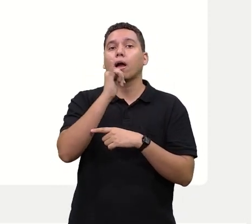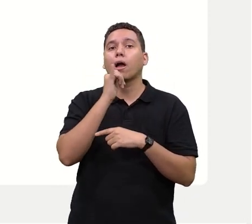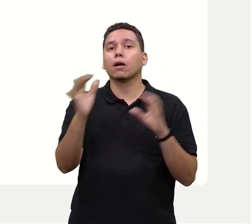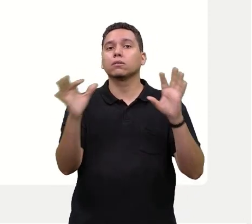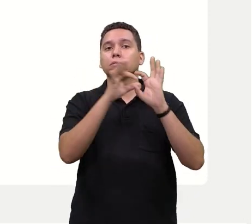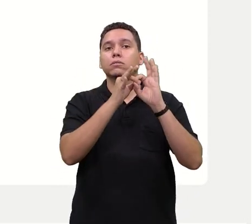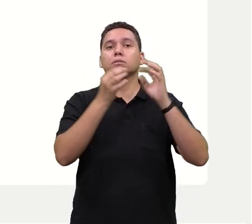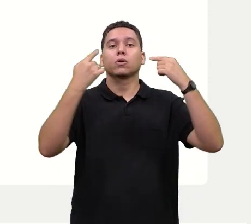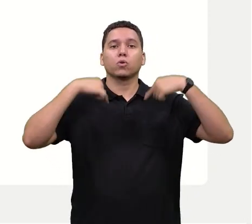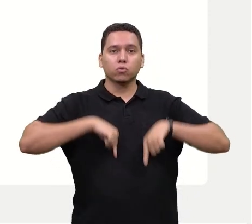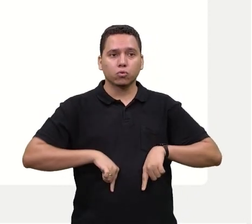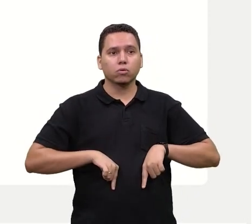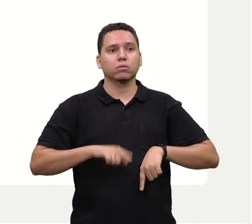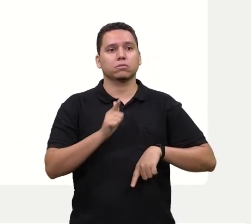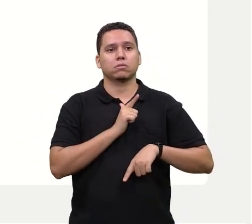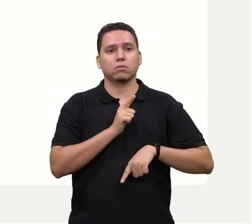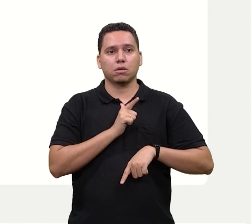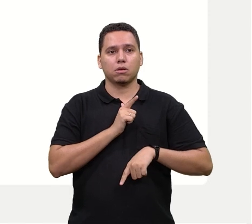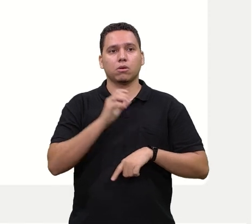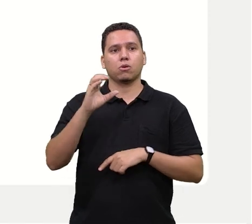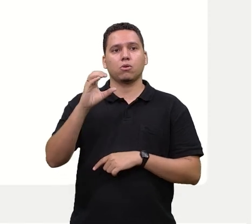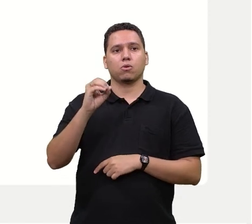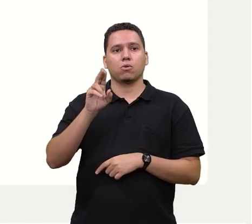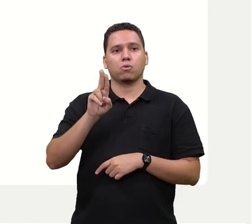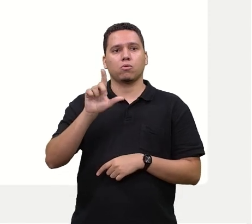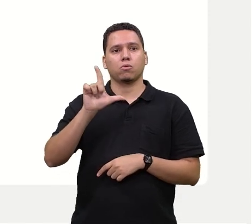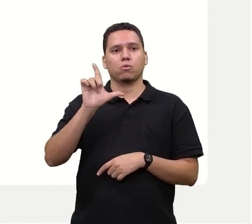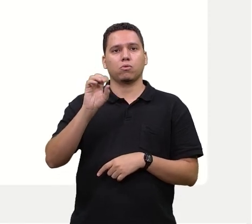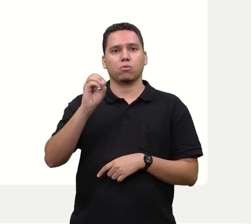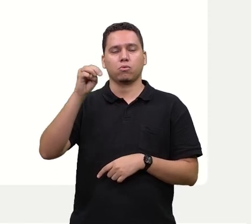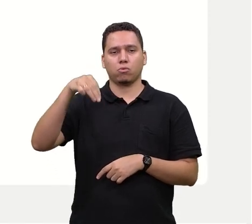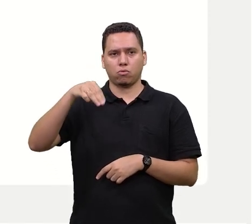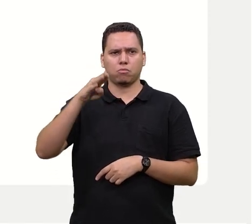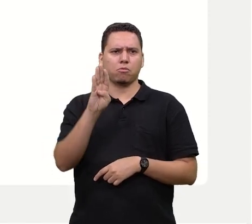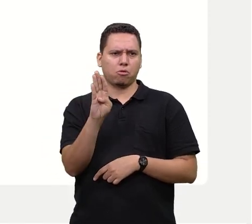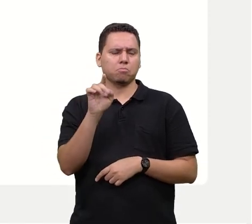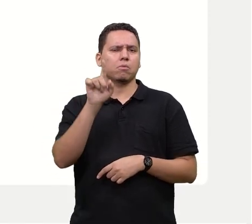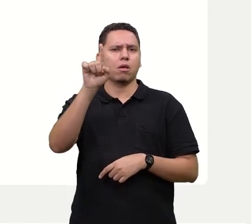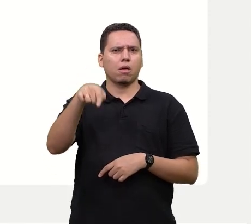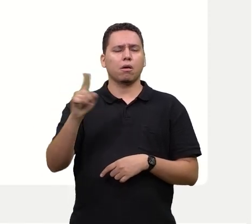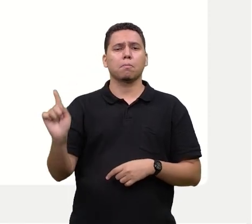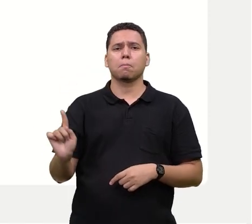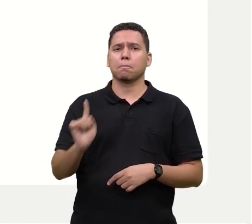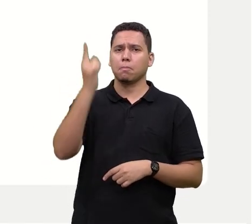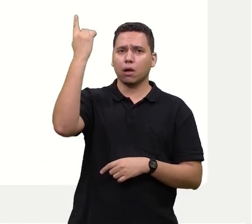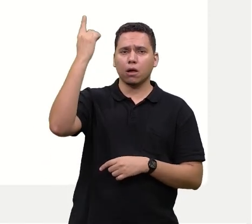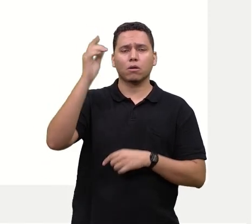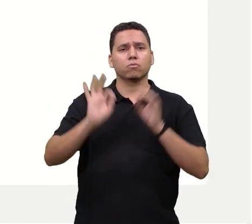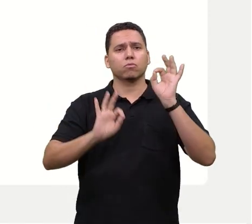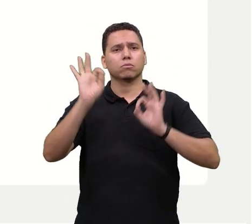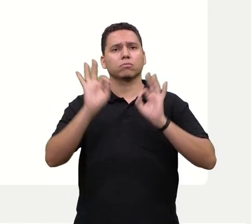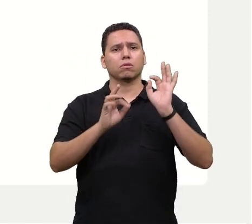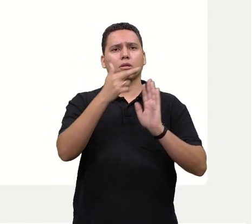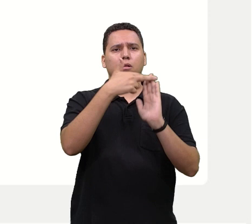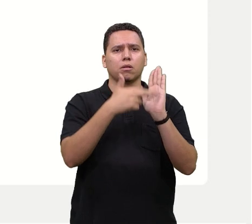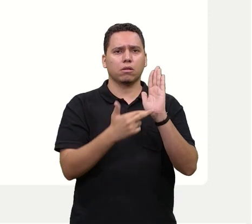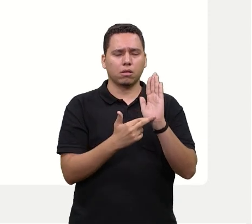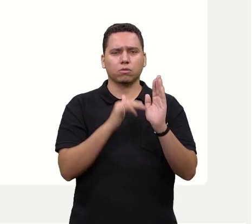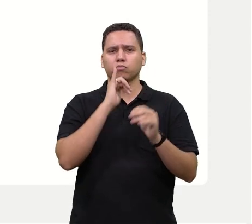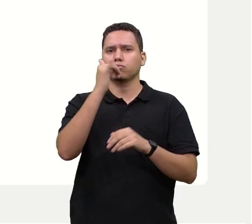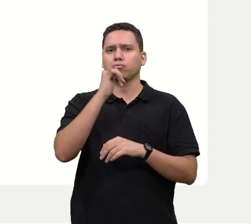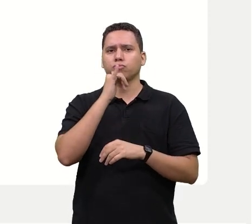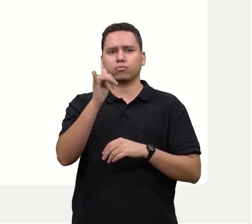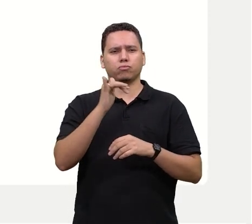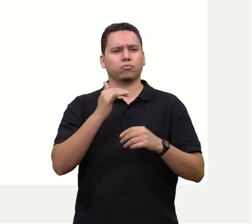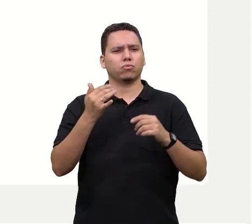unidade? Coulomb. Foi dada em homenagem a Charles Augustin Coulomb, que foi o primeiro a estipular essas regras de carga elétrica do corpo.